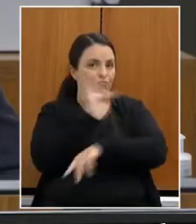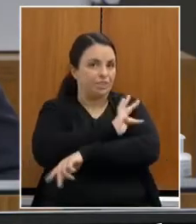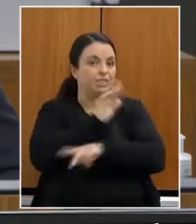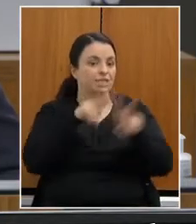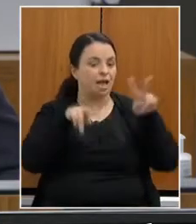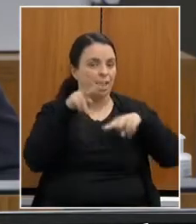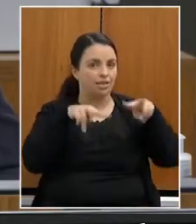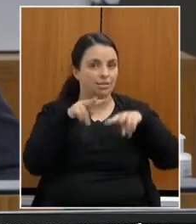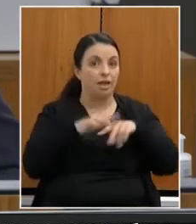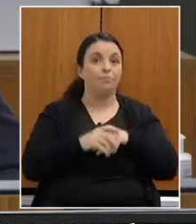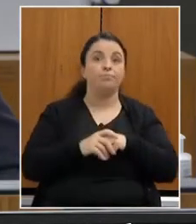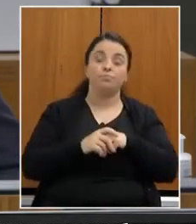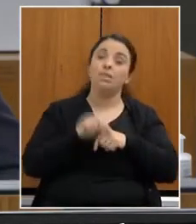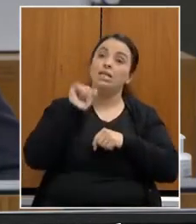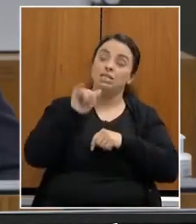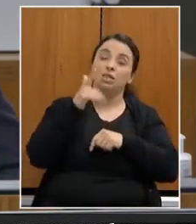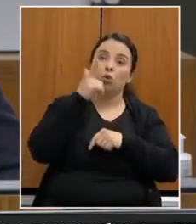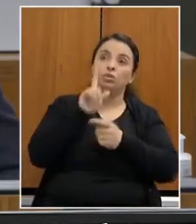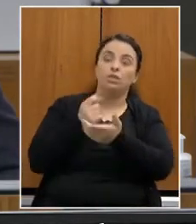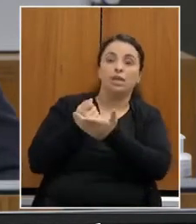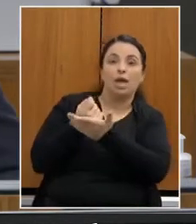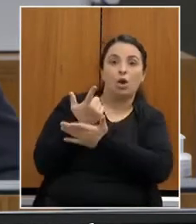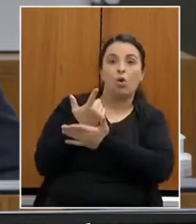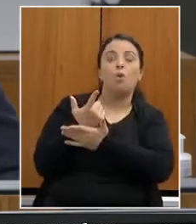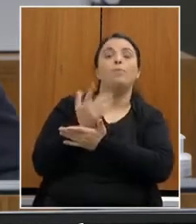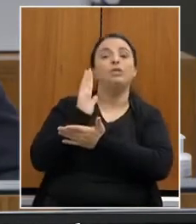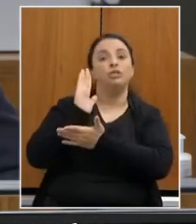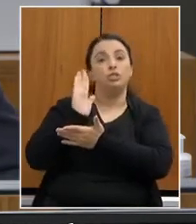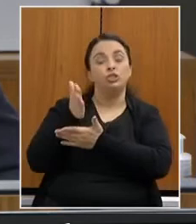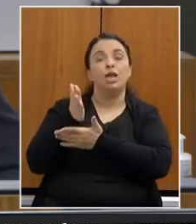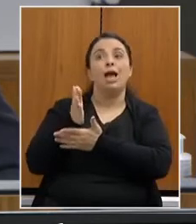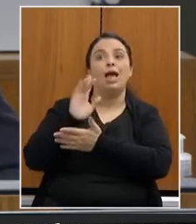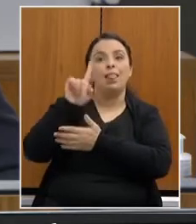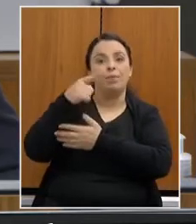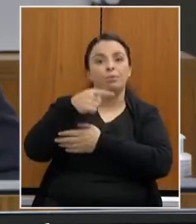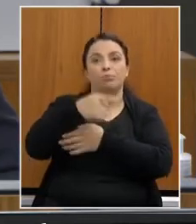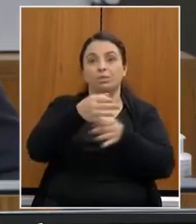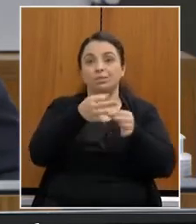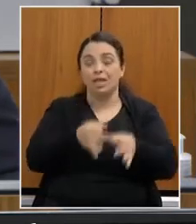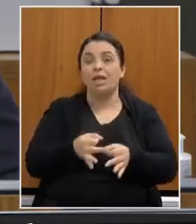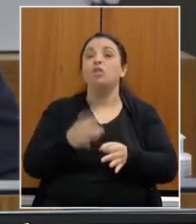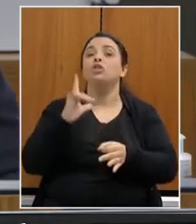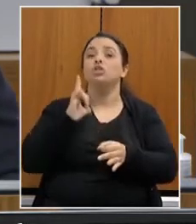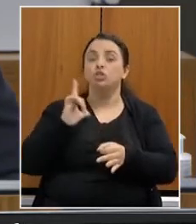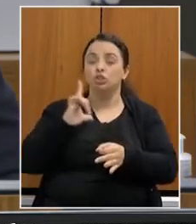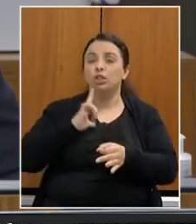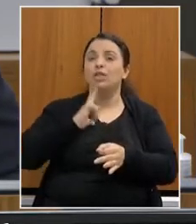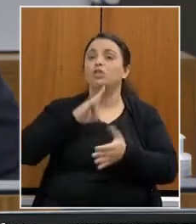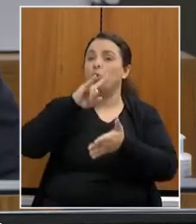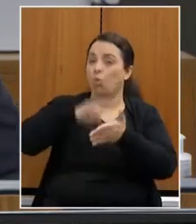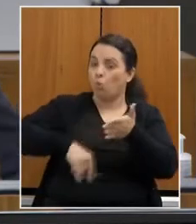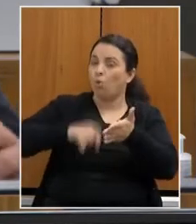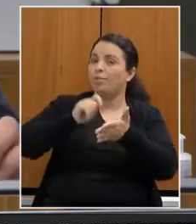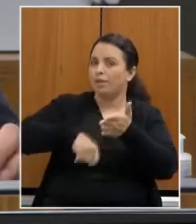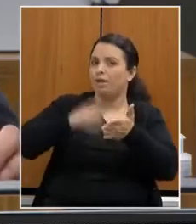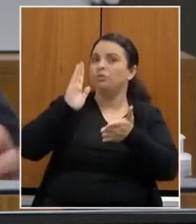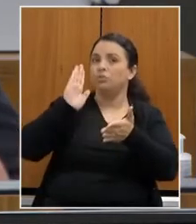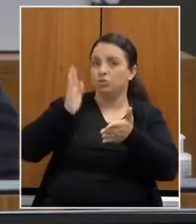contrato já está sendo negociado também com o Fundo Soberano Russo então já está bem avançado em relação a Sputnik